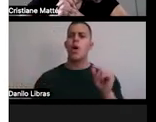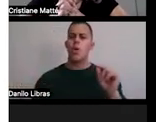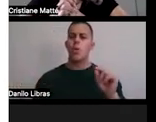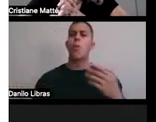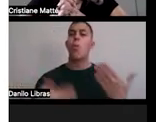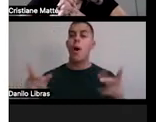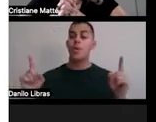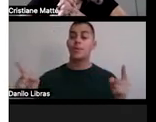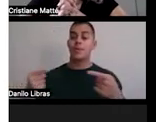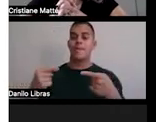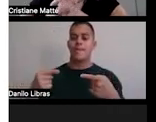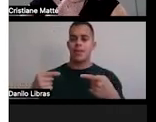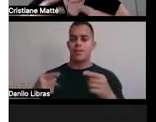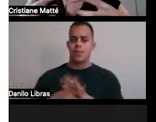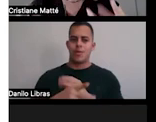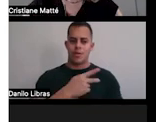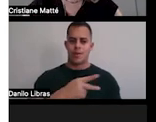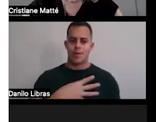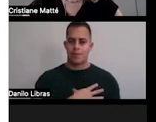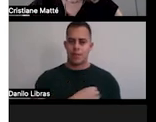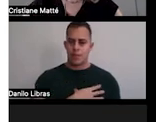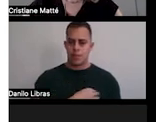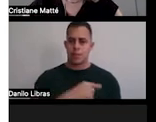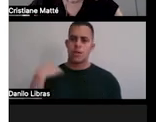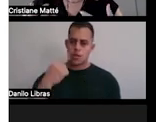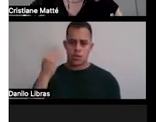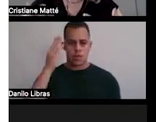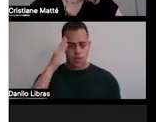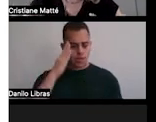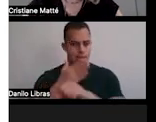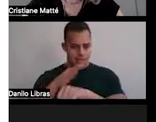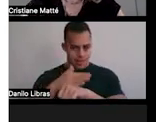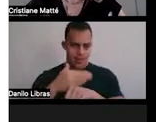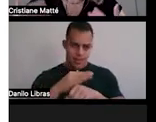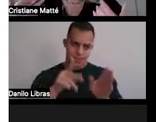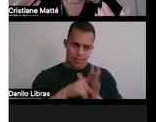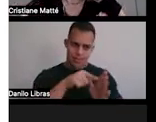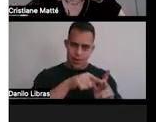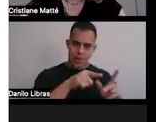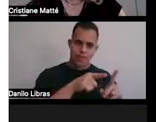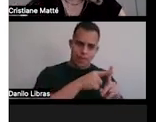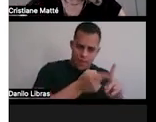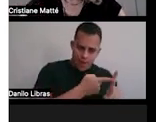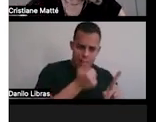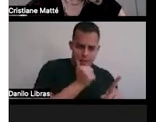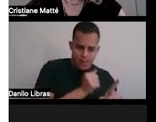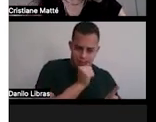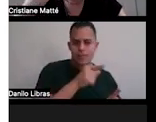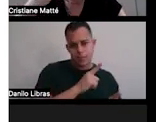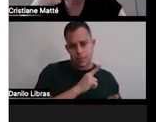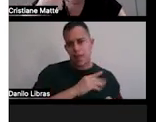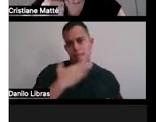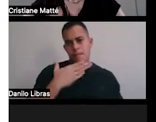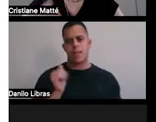desafio que a gente vai impor a esses filhotes? A gente já sabia que o exercício materno, efetivamente, ele trazia muitos benefícios pelos estudos que a gente